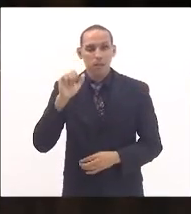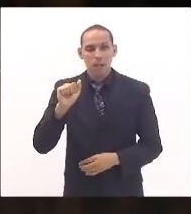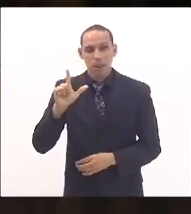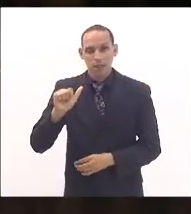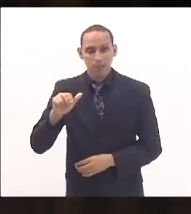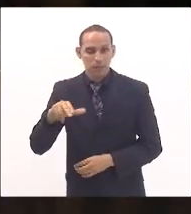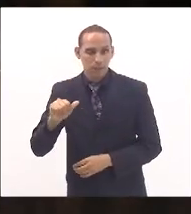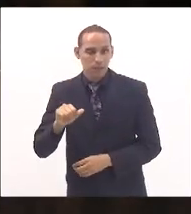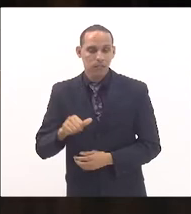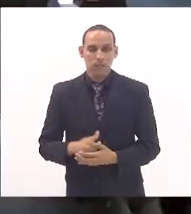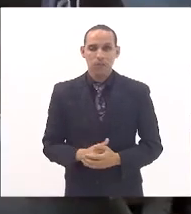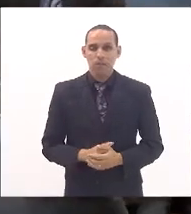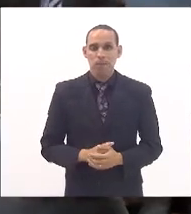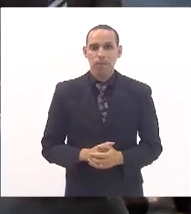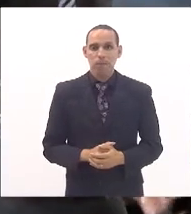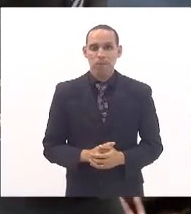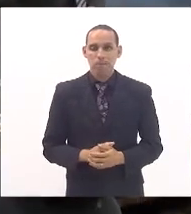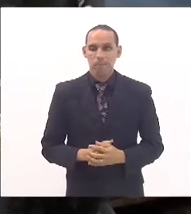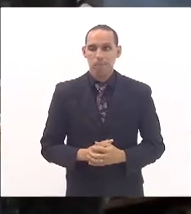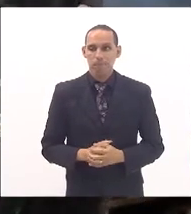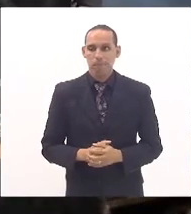Alana Passos.